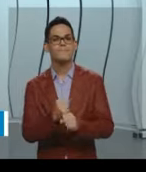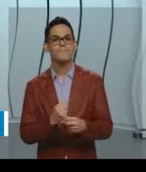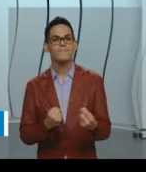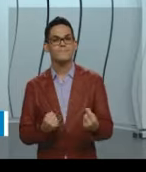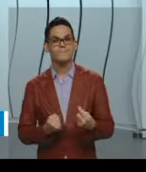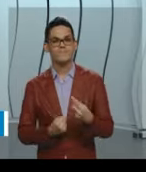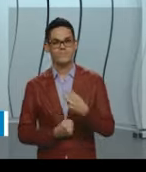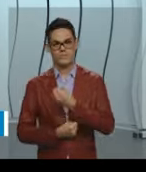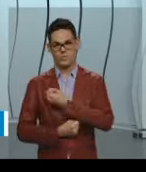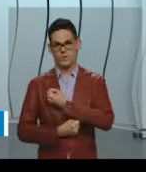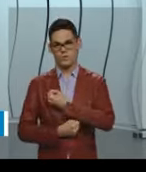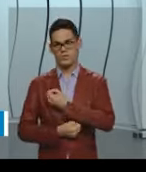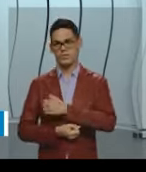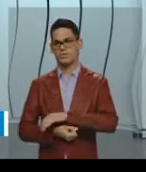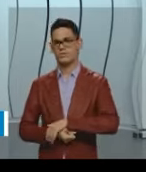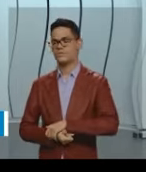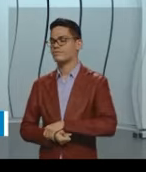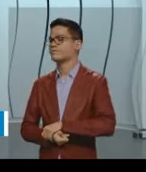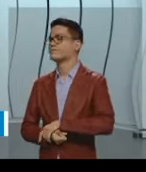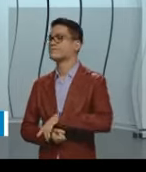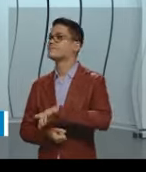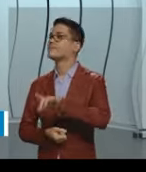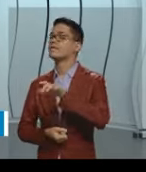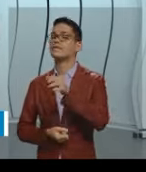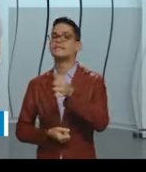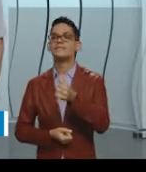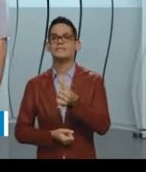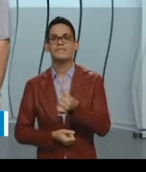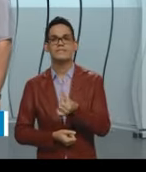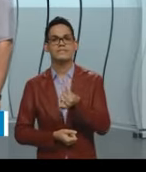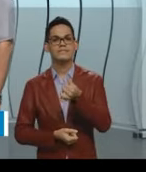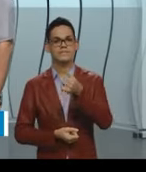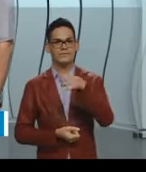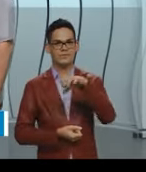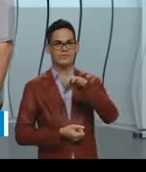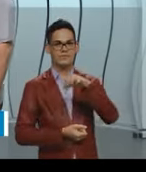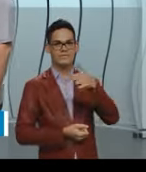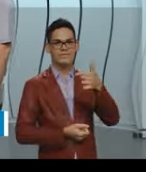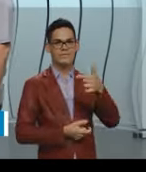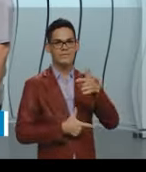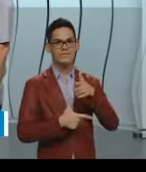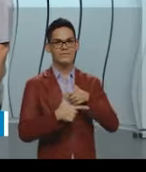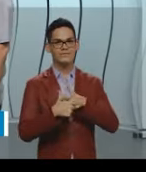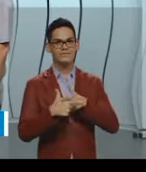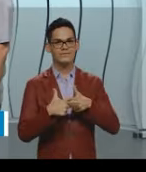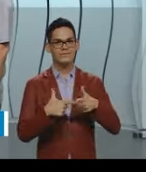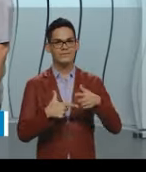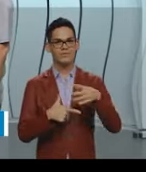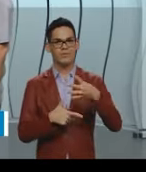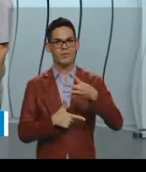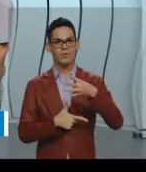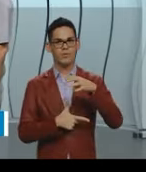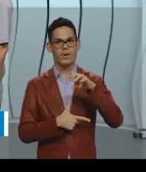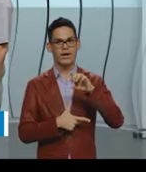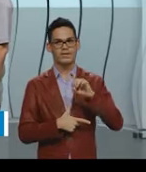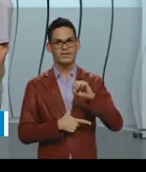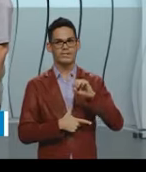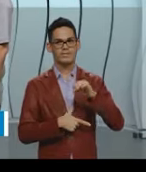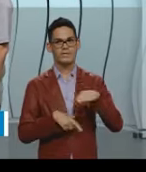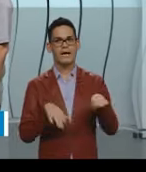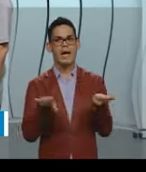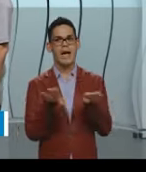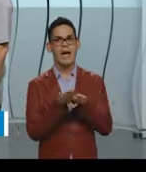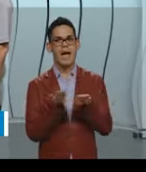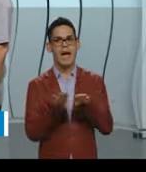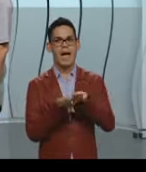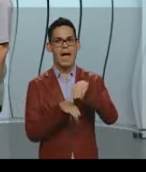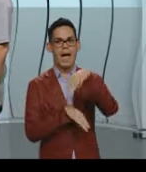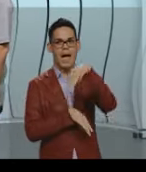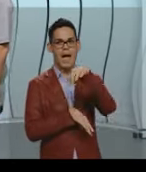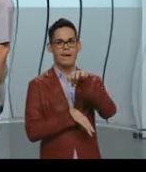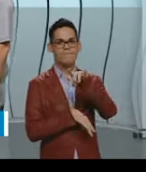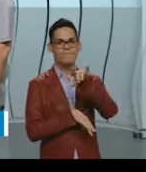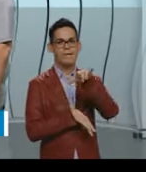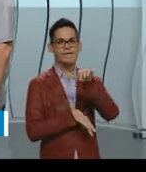aí 673, dividindo por 40, então a média é